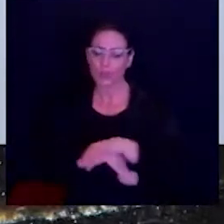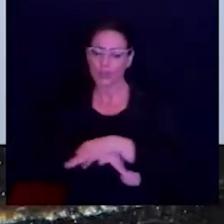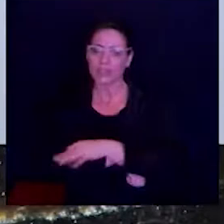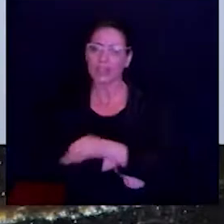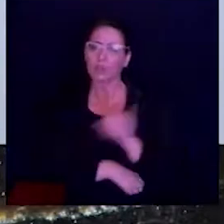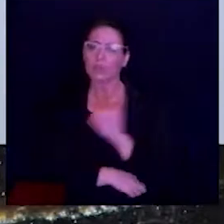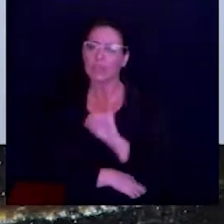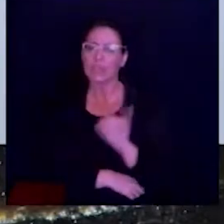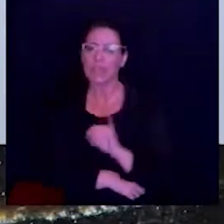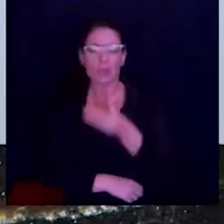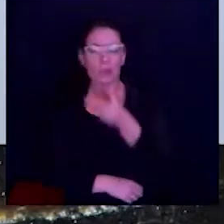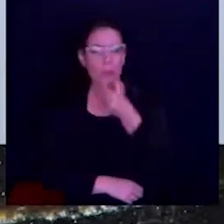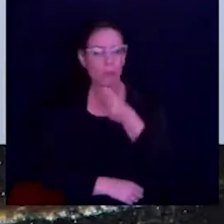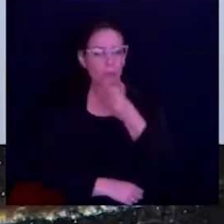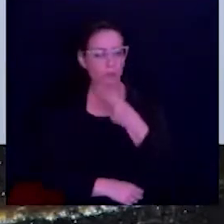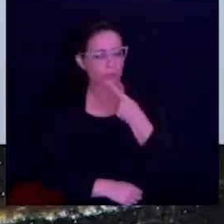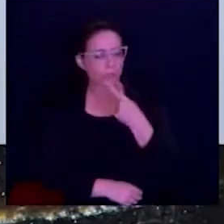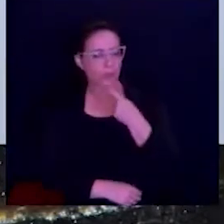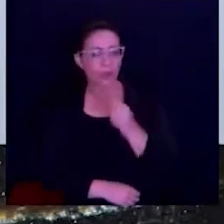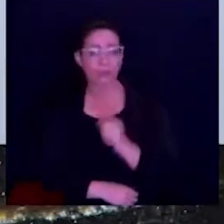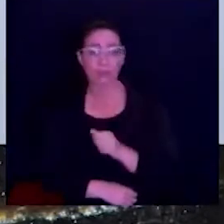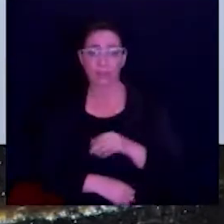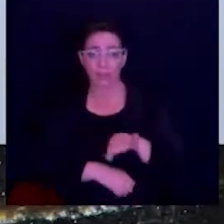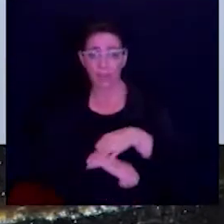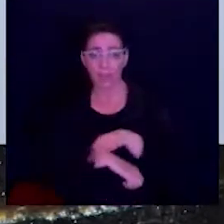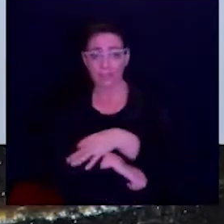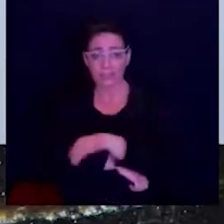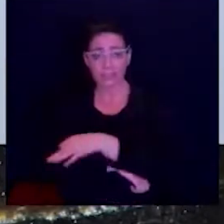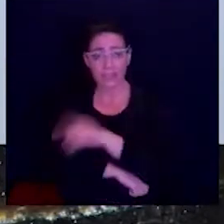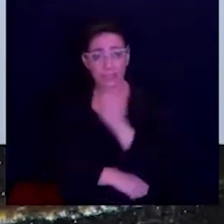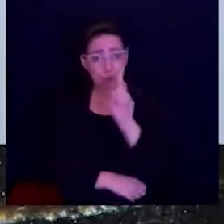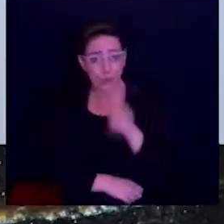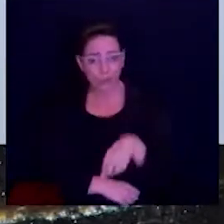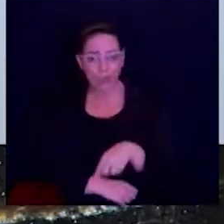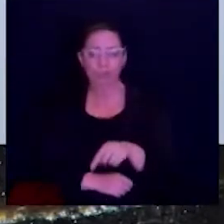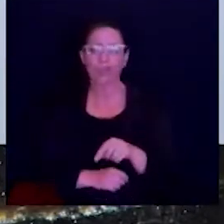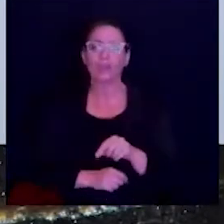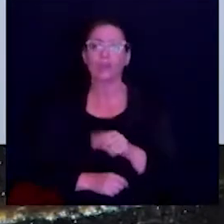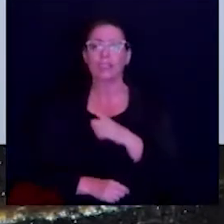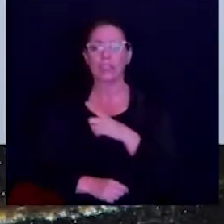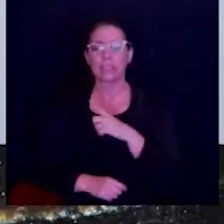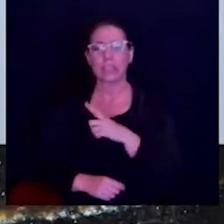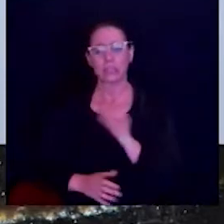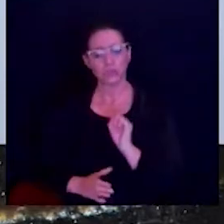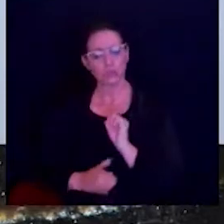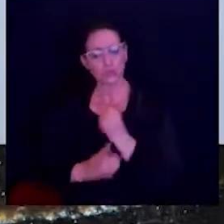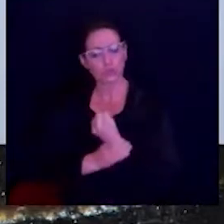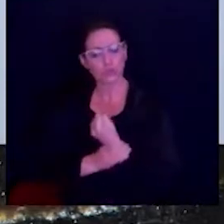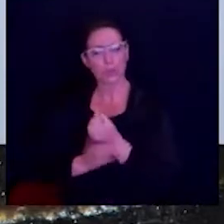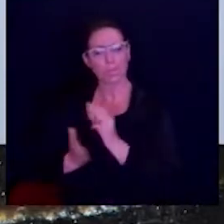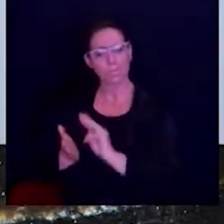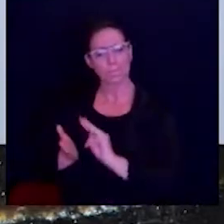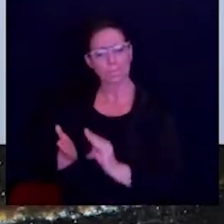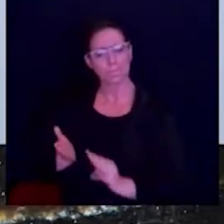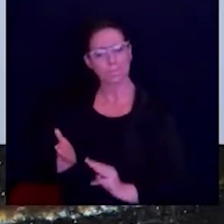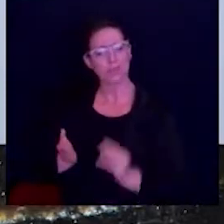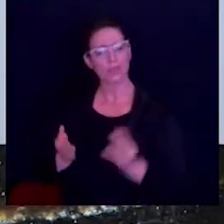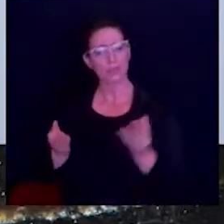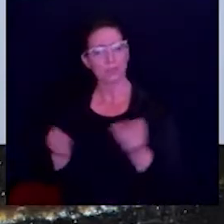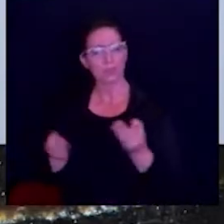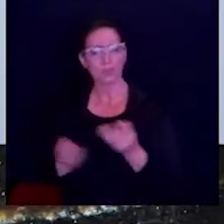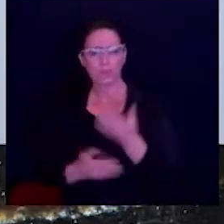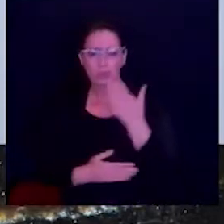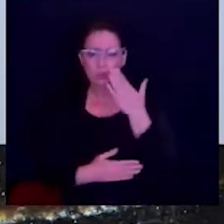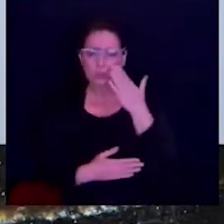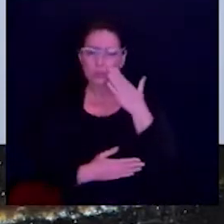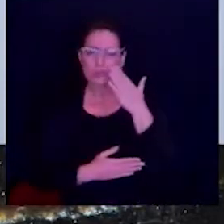italiano, descreve: arquiteto é aquele que, com um método seguro e perfeito, sabe não apenas